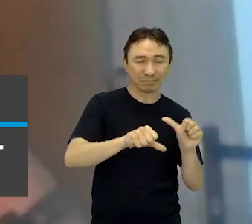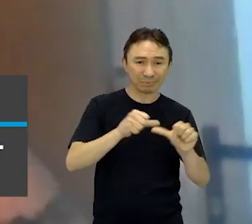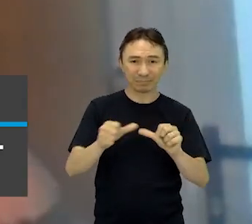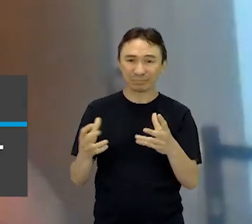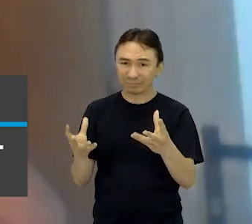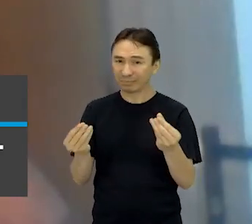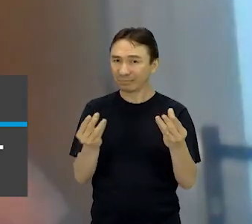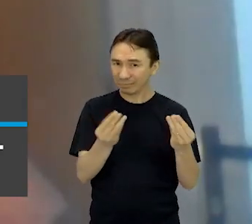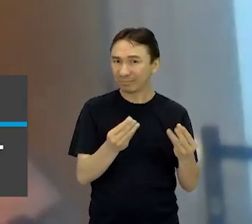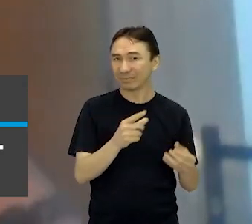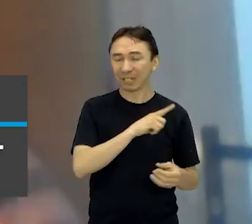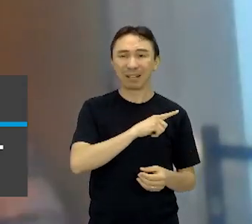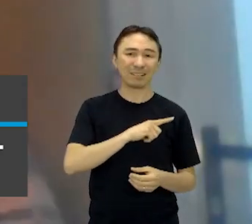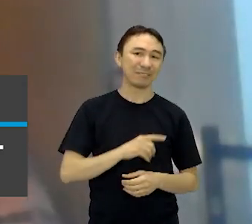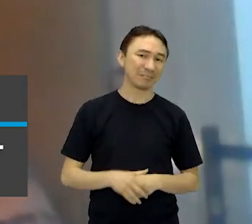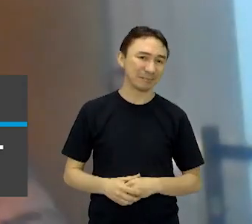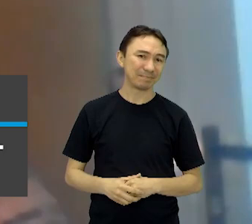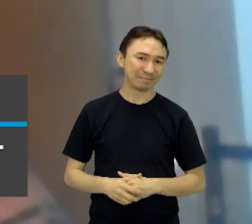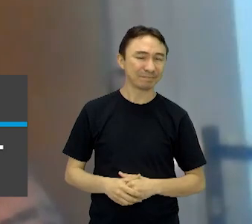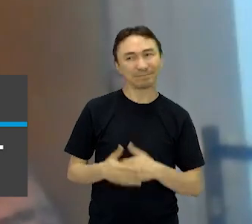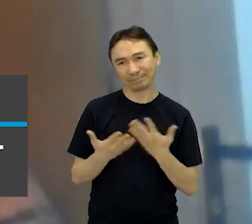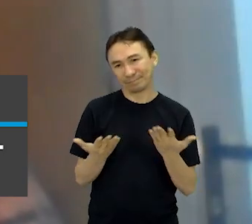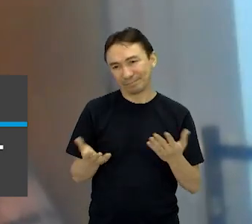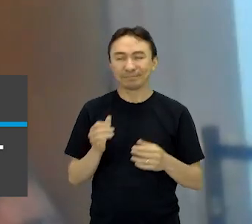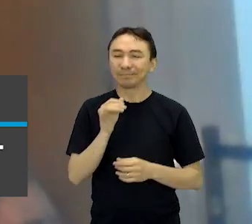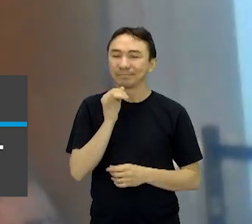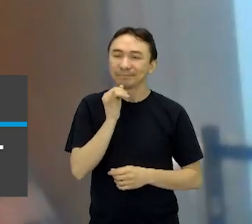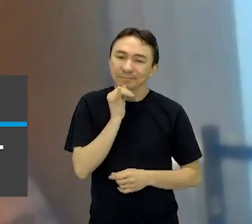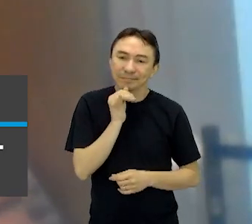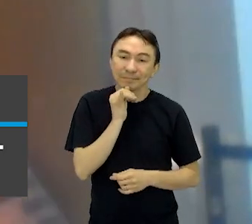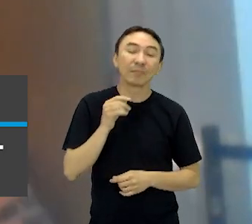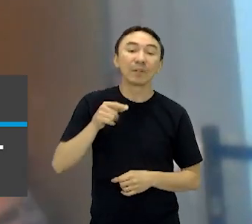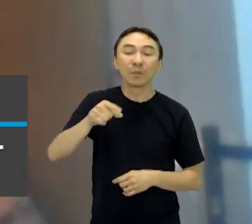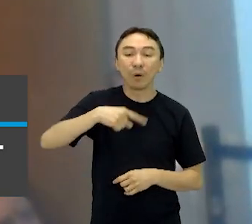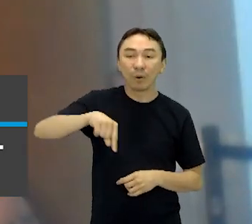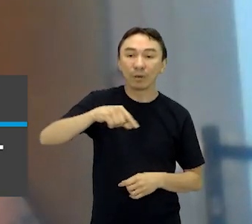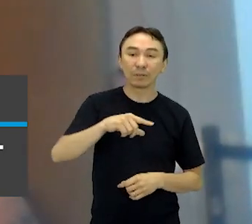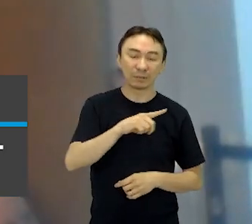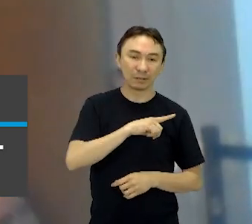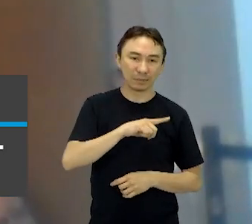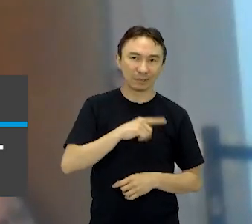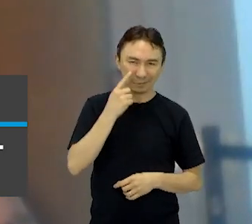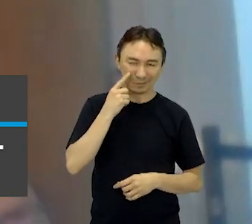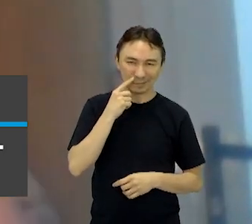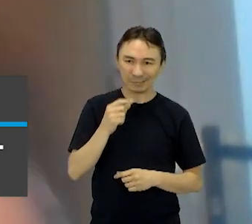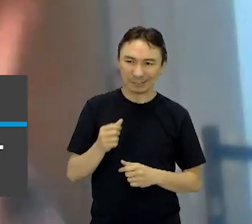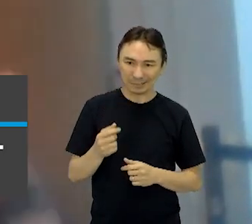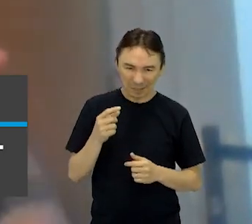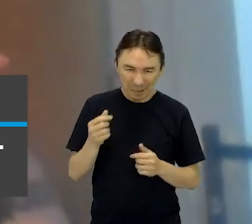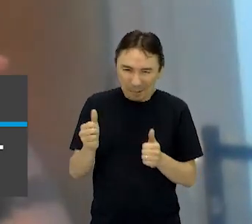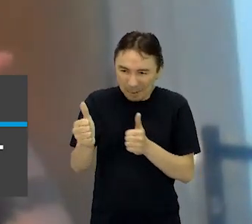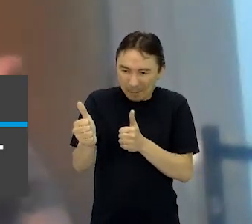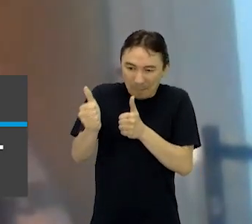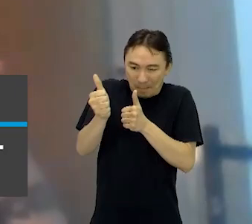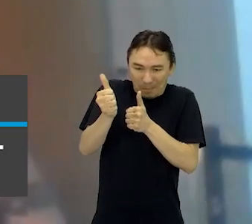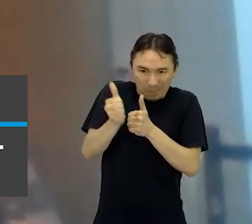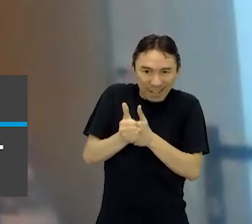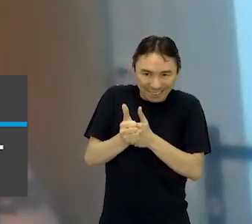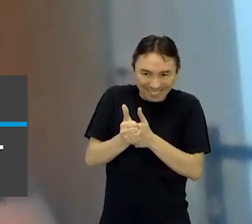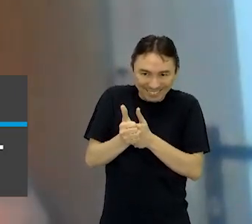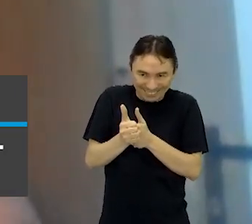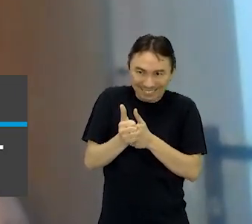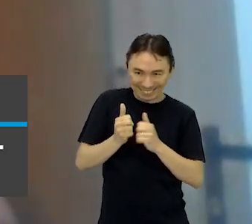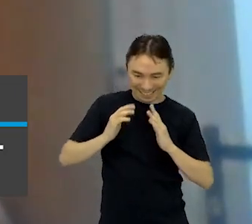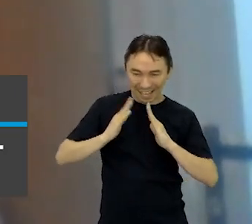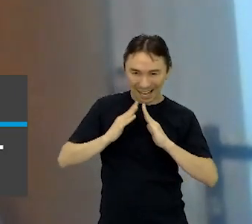tempo, né? E aí, se a gente for trazer um pouquinho mais para perto da gente esse exercício, a gente pode também pensar, vamos